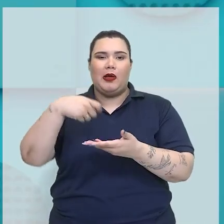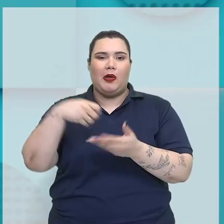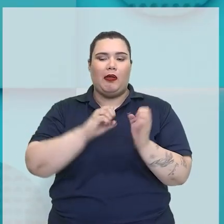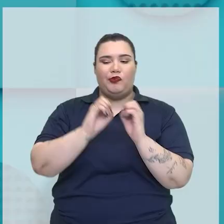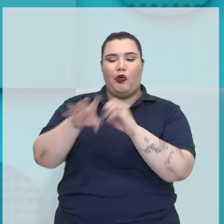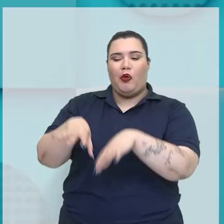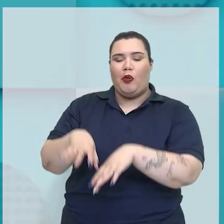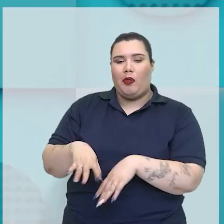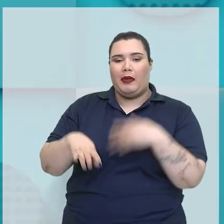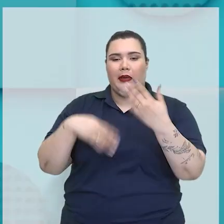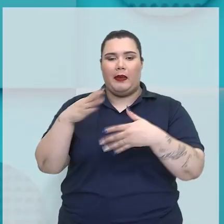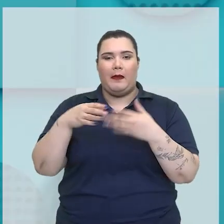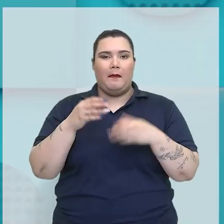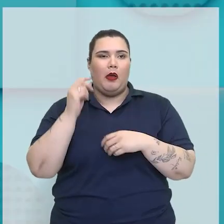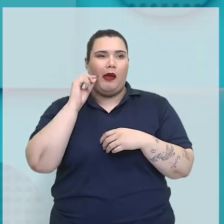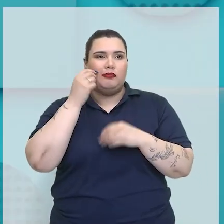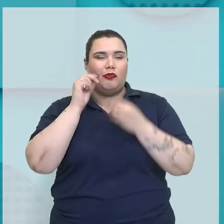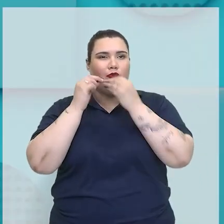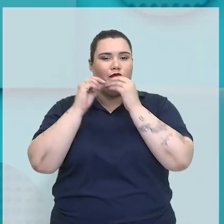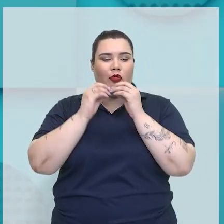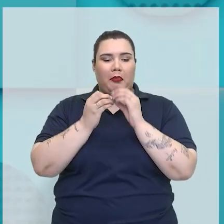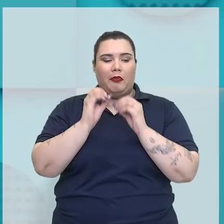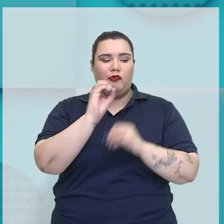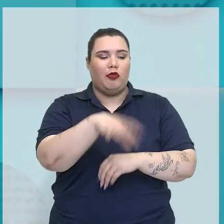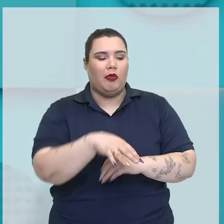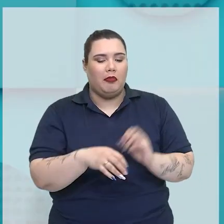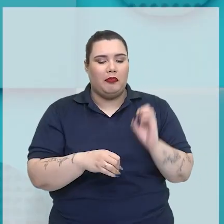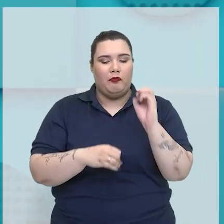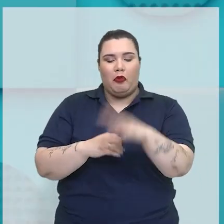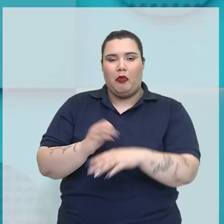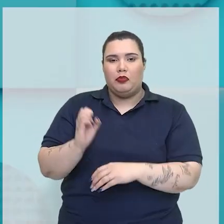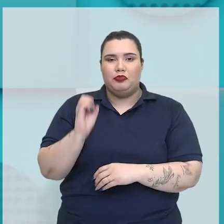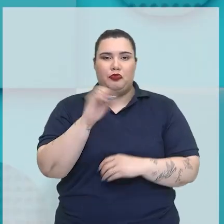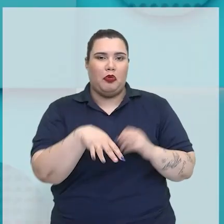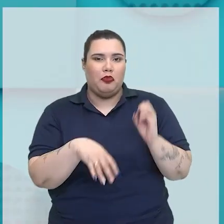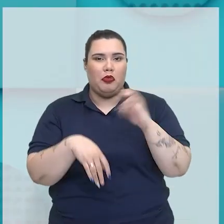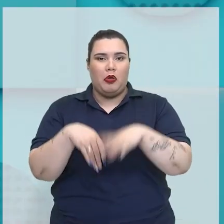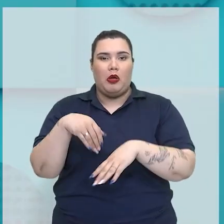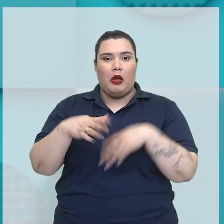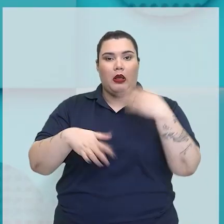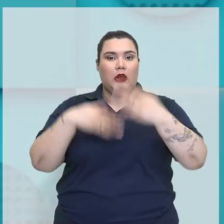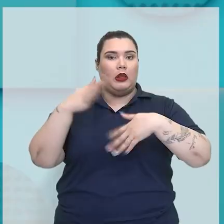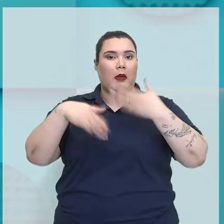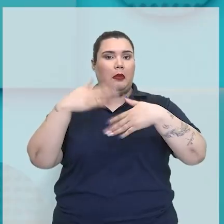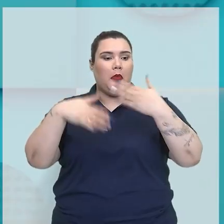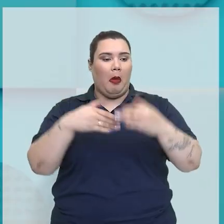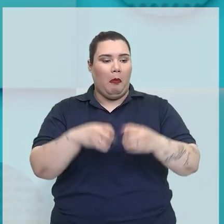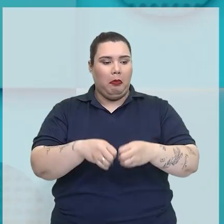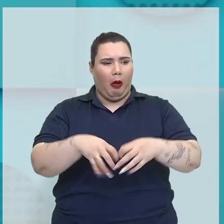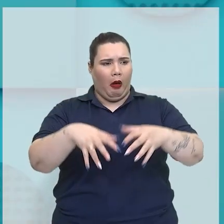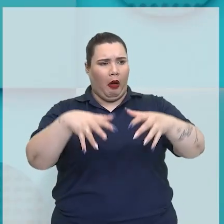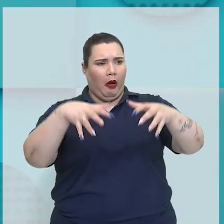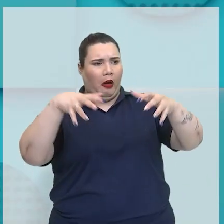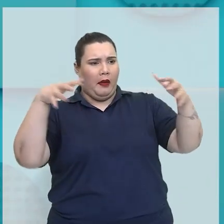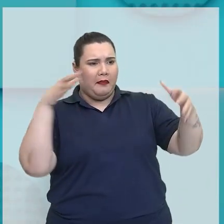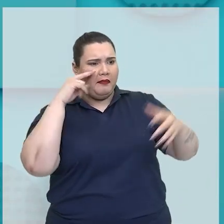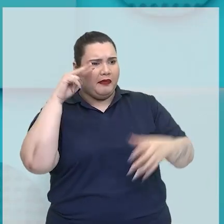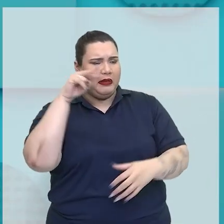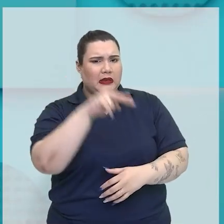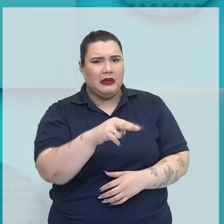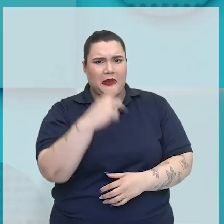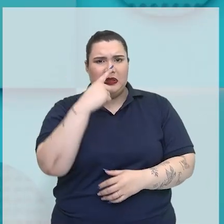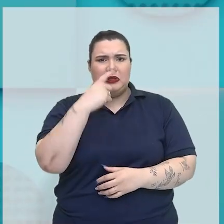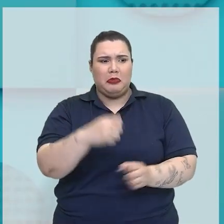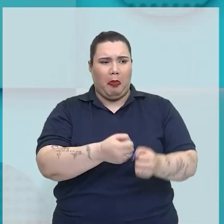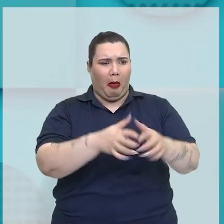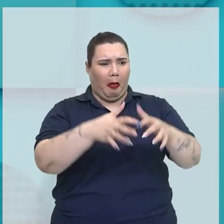uma embalagem de bombom, vai jogando as coisas na rua e daqui a pouco você vai ver, vai olhar, tem um montão